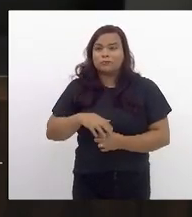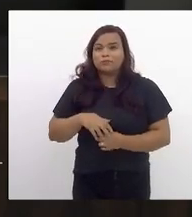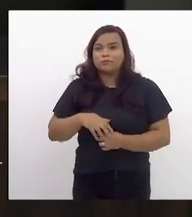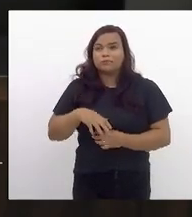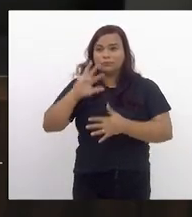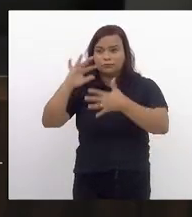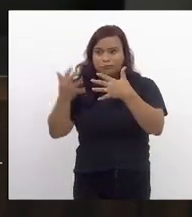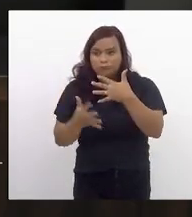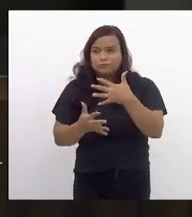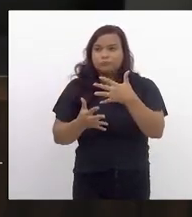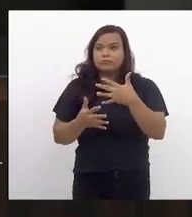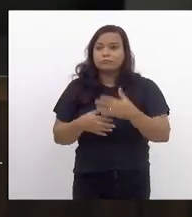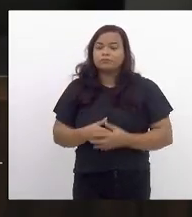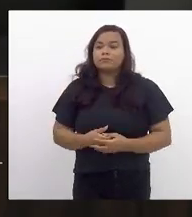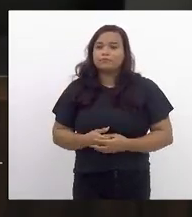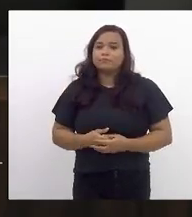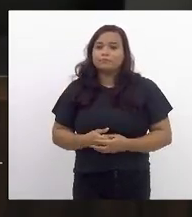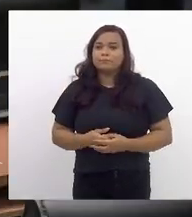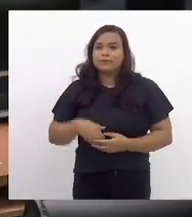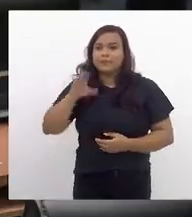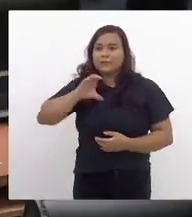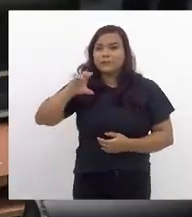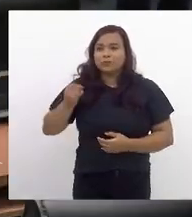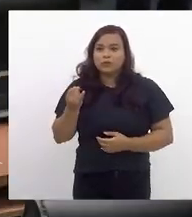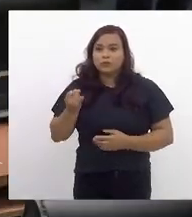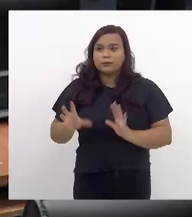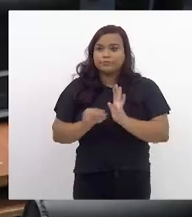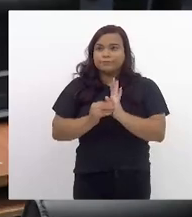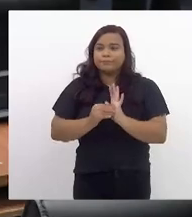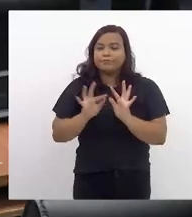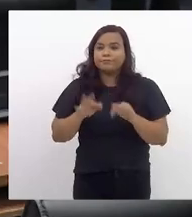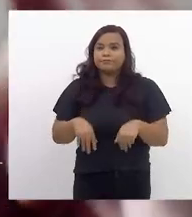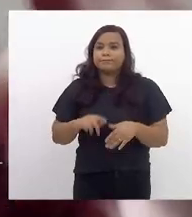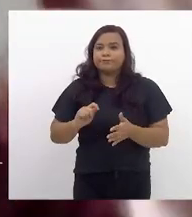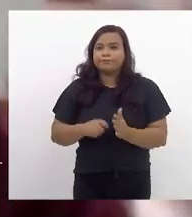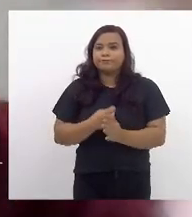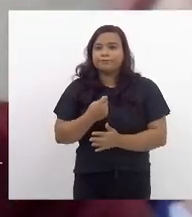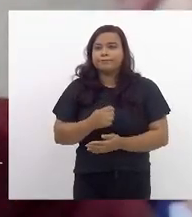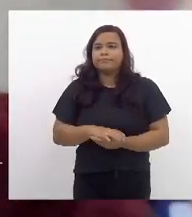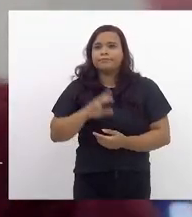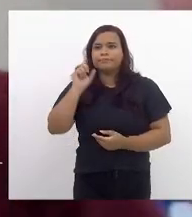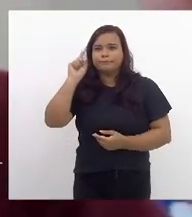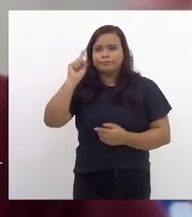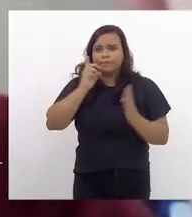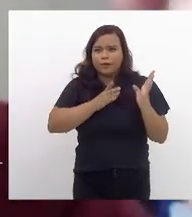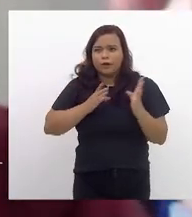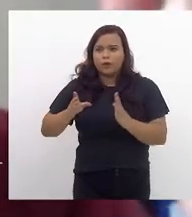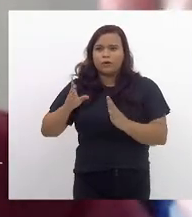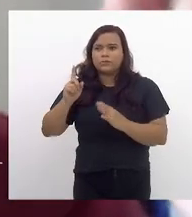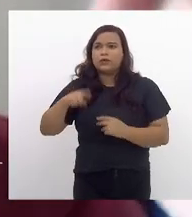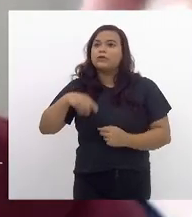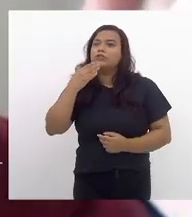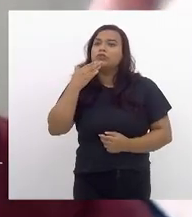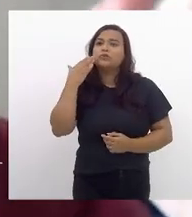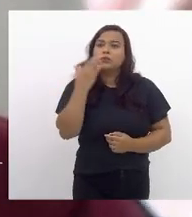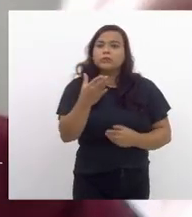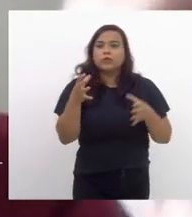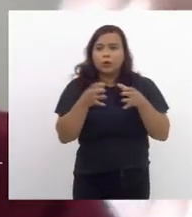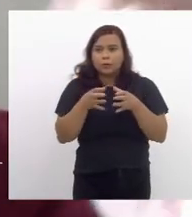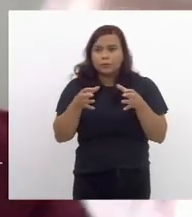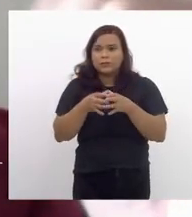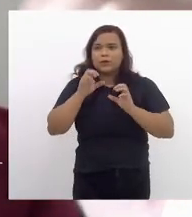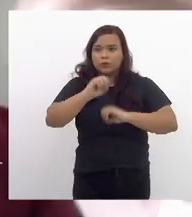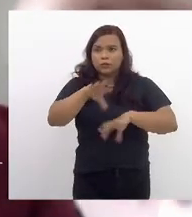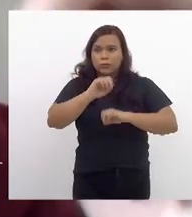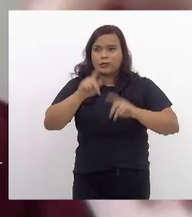CCJ acata aqui com forma final. Sim, senhor presidente. Então, questão de ordem, solicitando que a Comissão de Educação possa